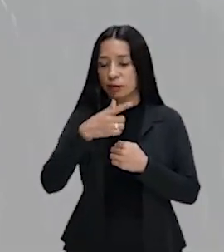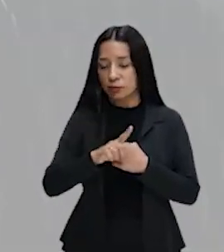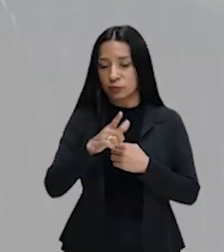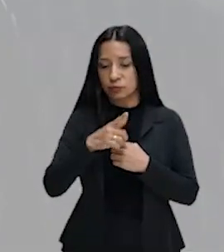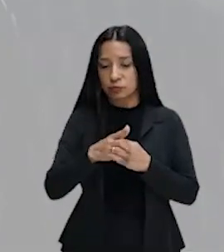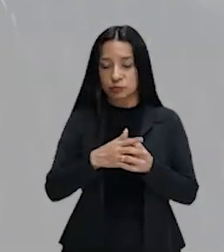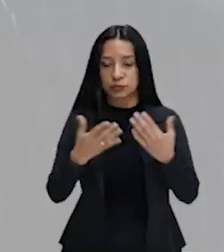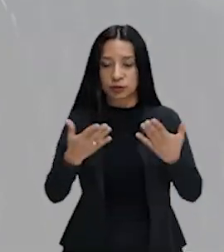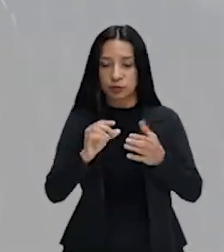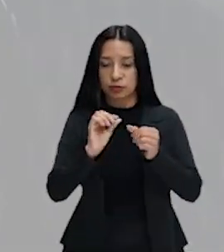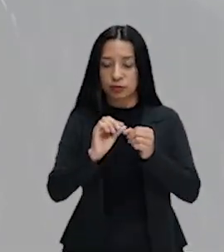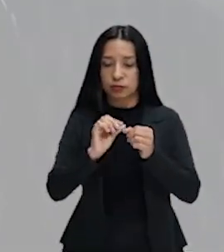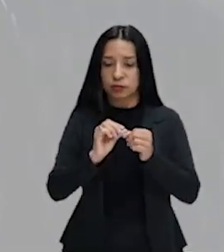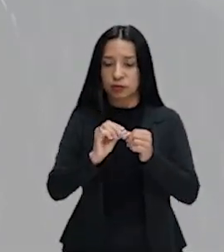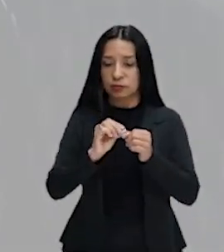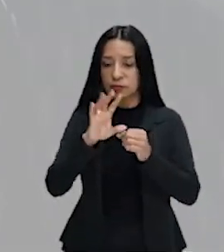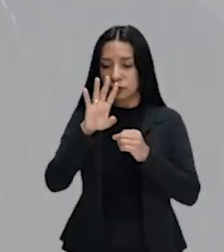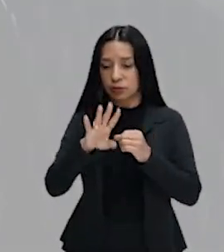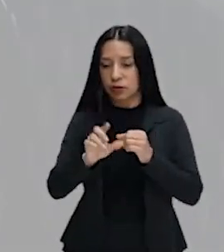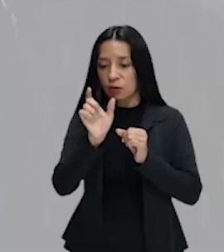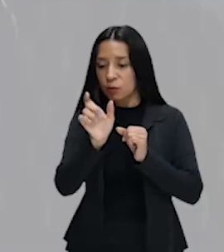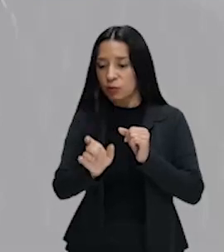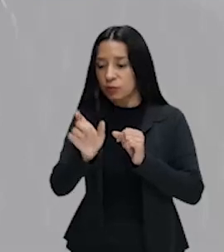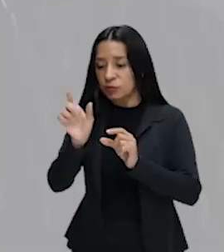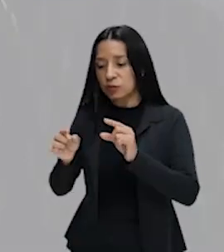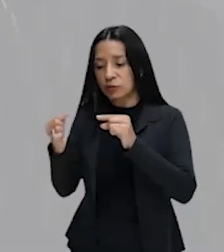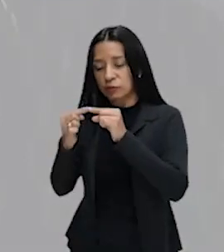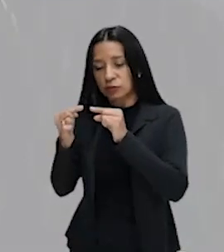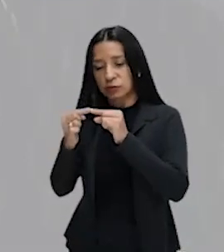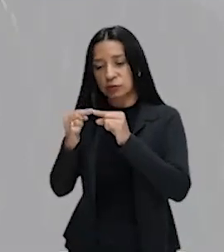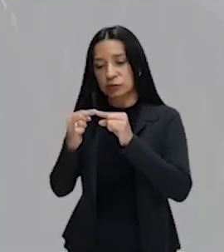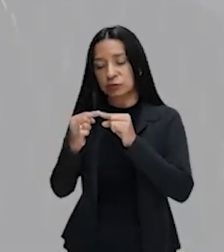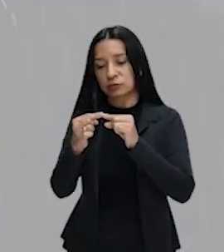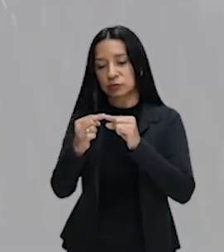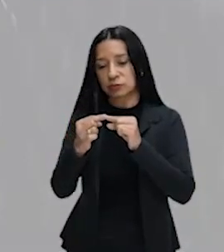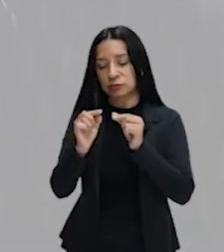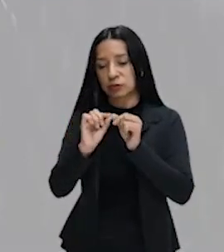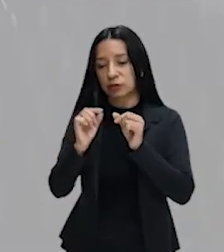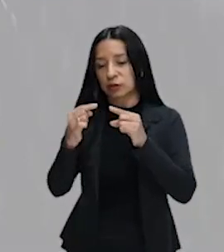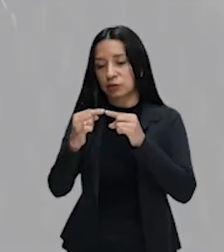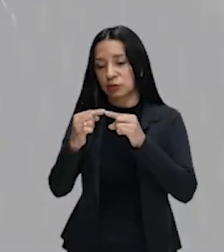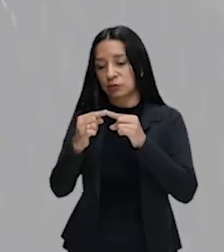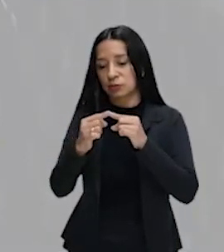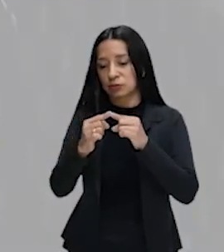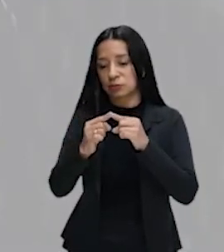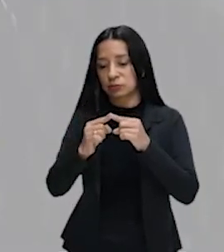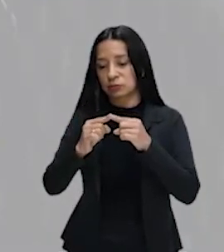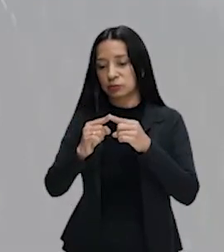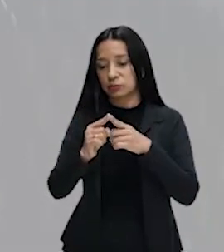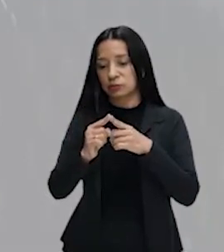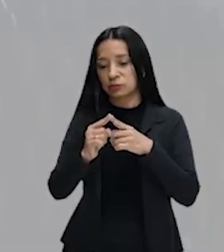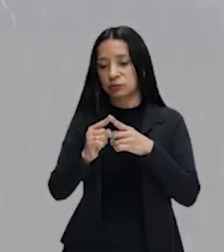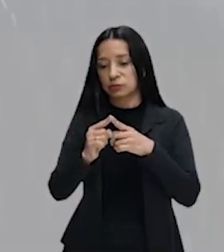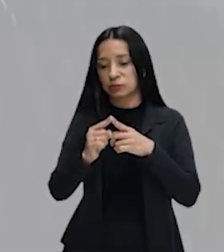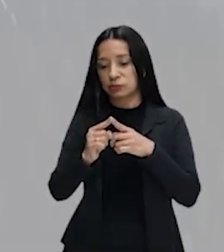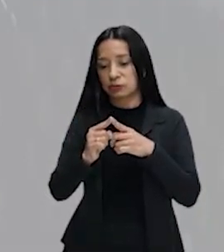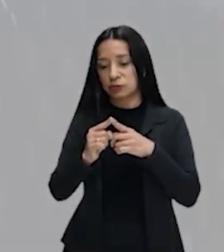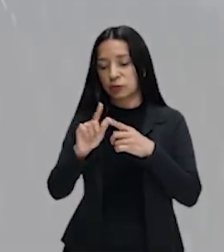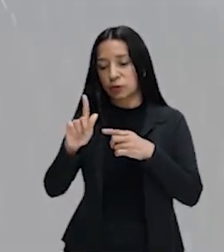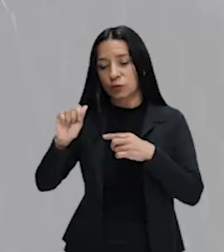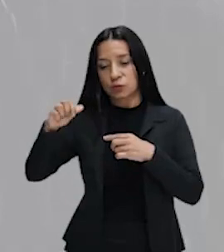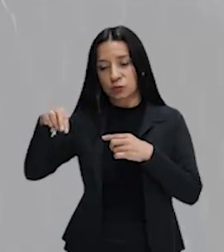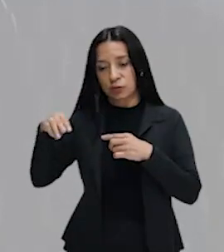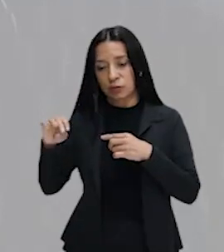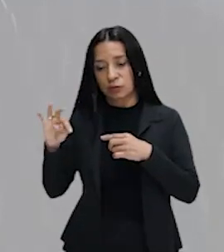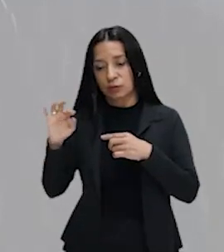vou preencher, fazendo as combinações desses gametas das colunas com os gametas dessa